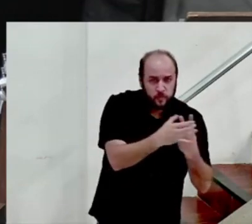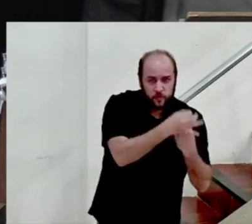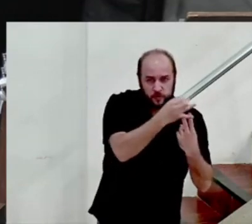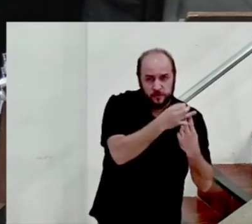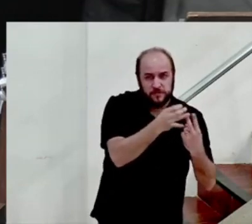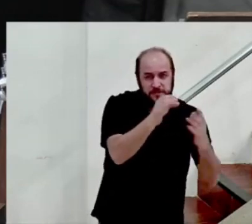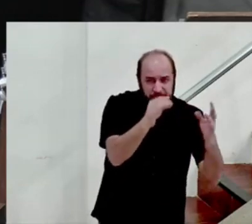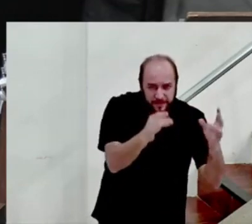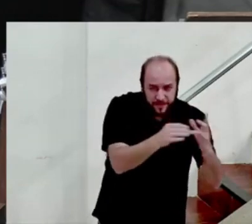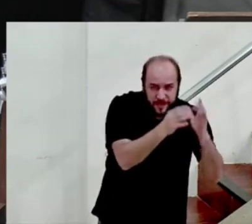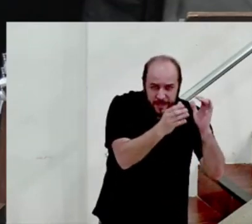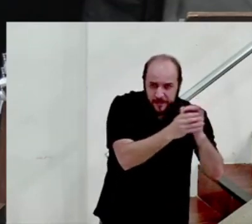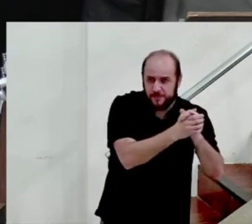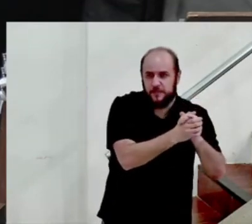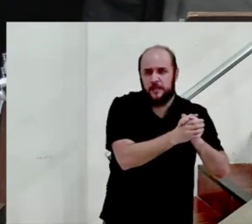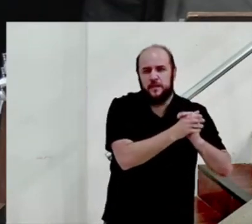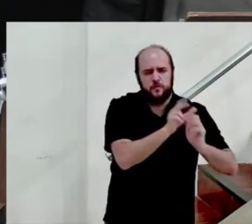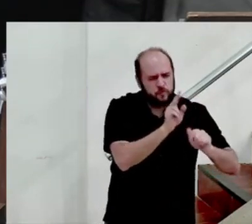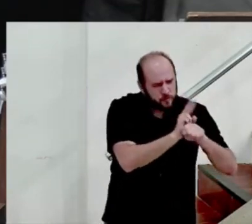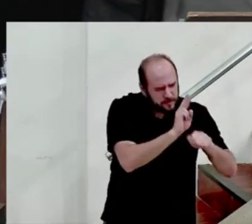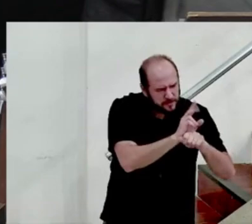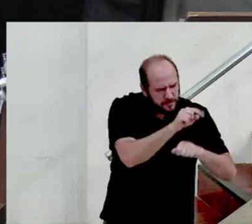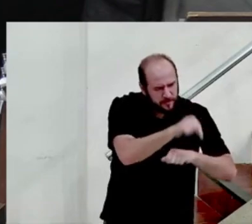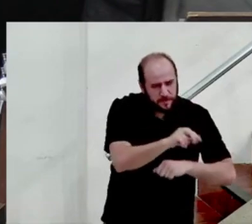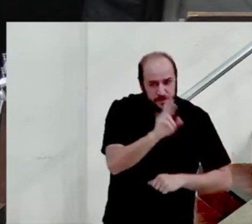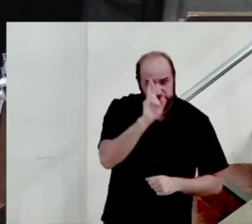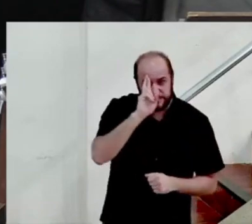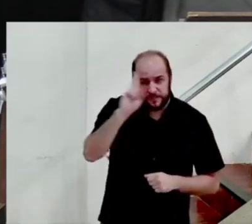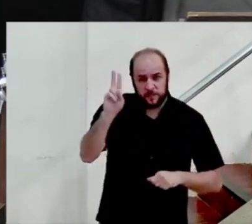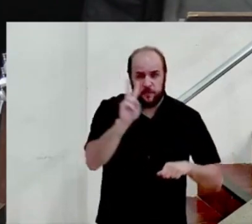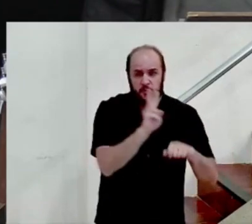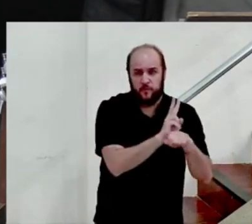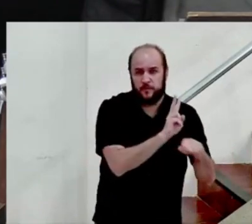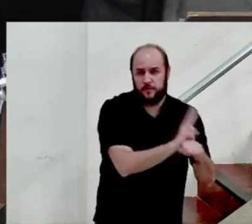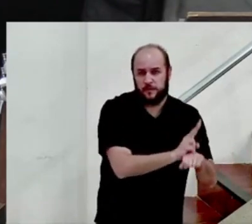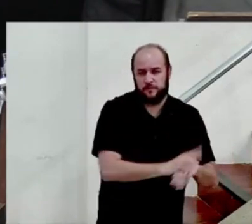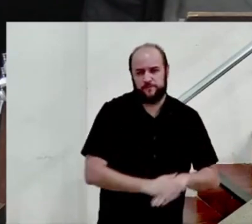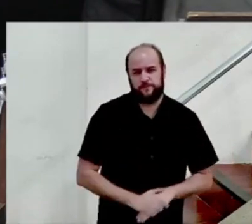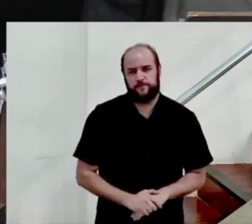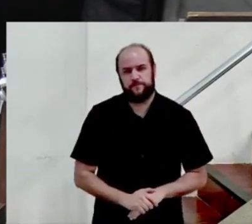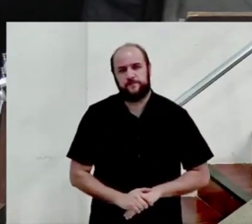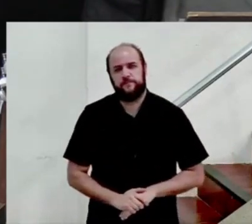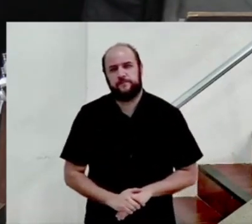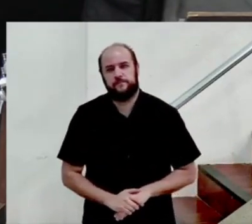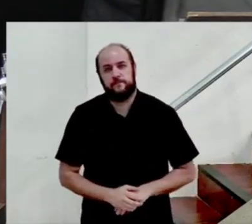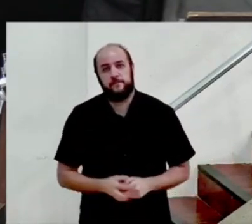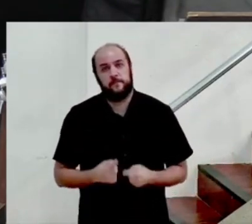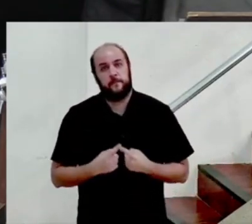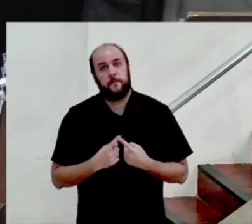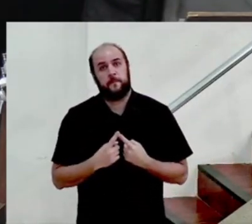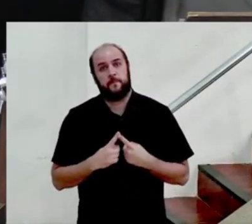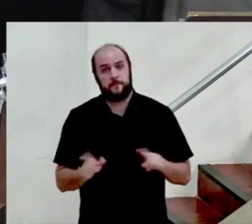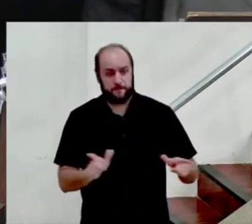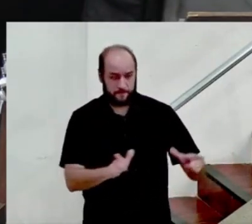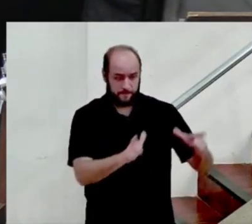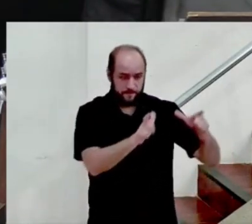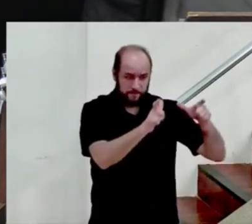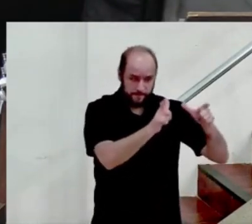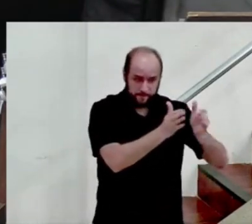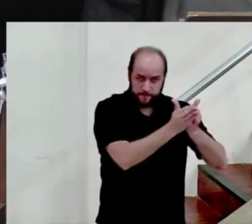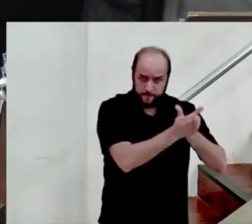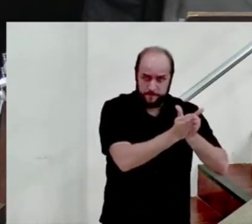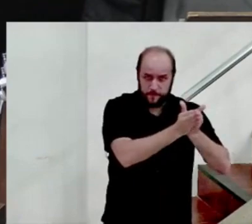da arca, preservados pelo Senhor. Mas se a arca é um santuário,